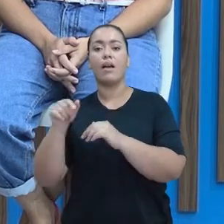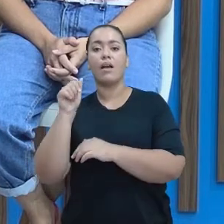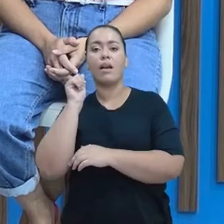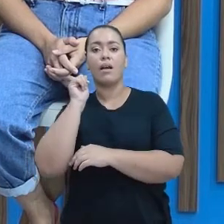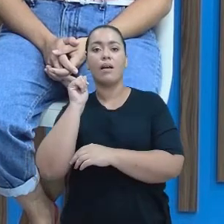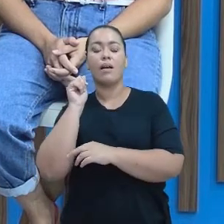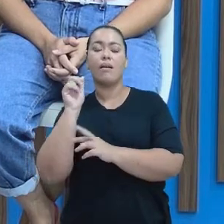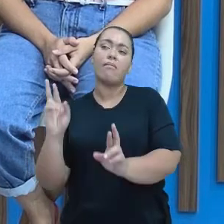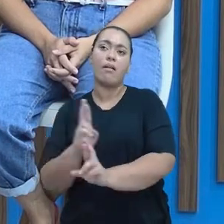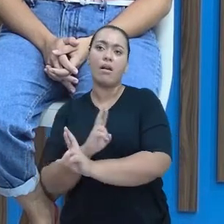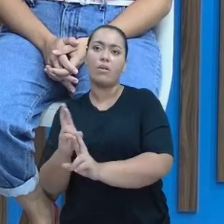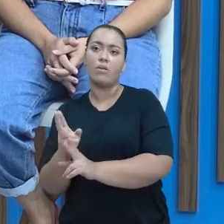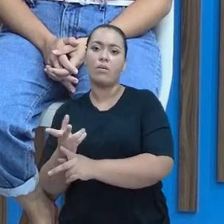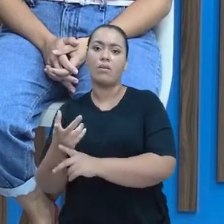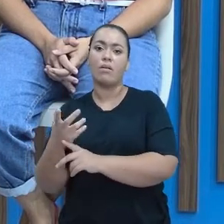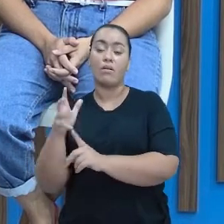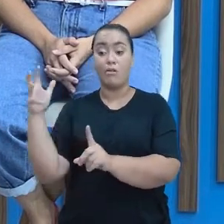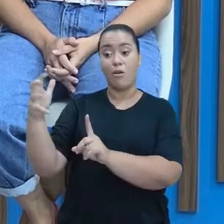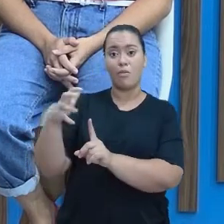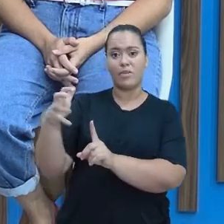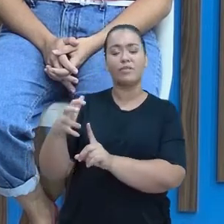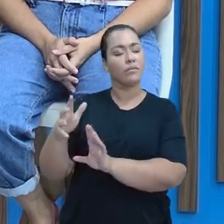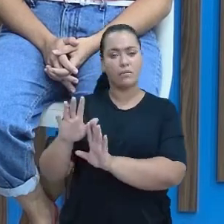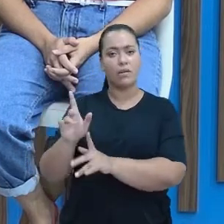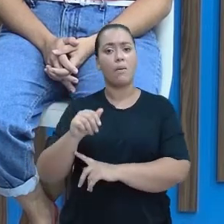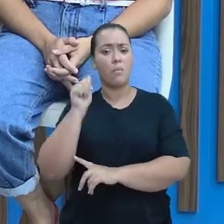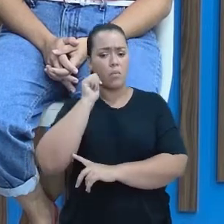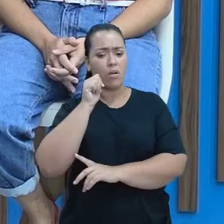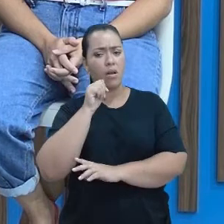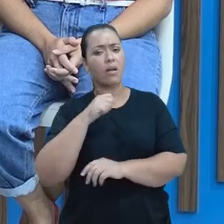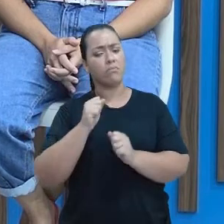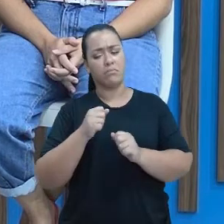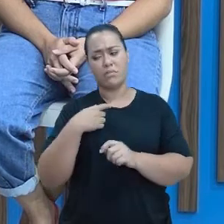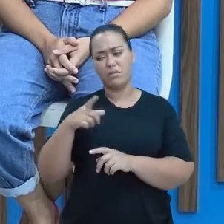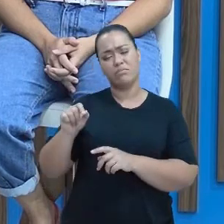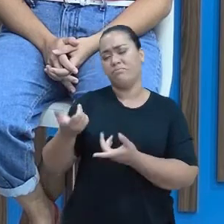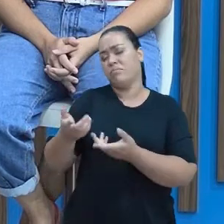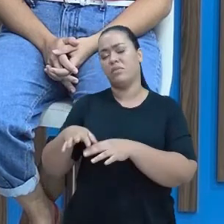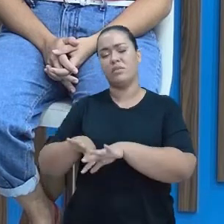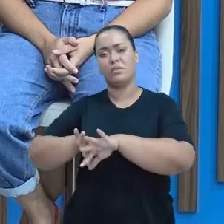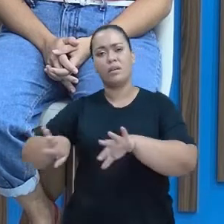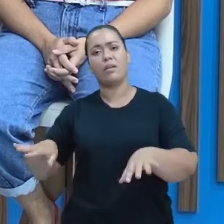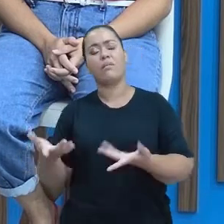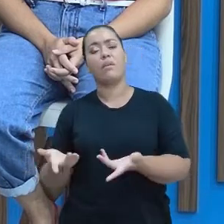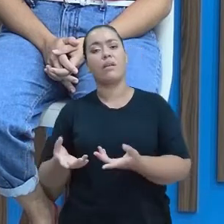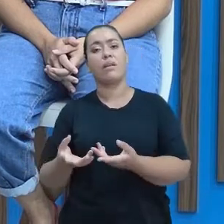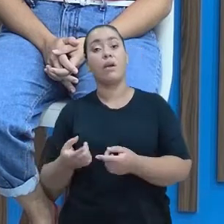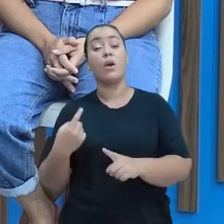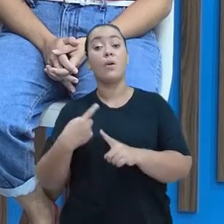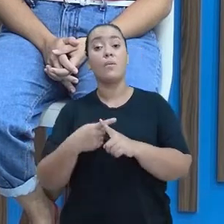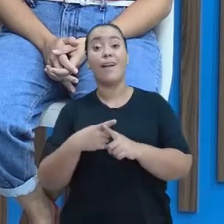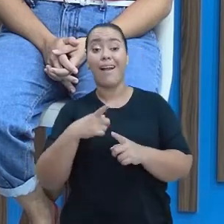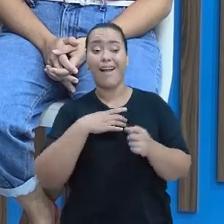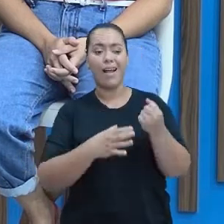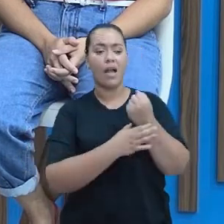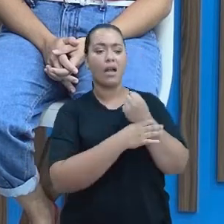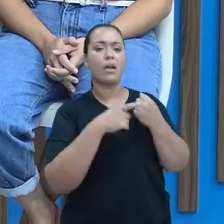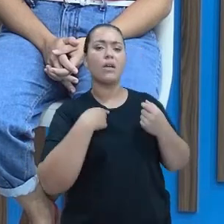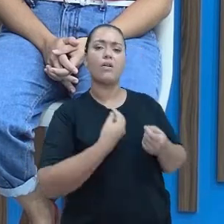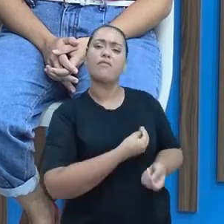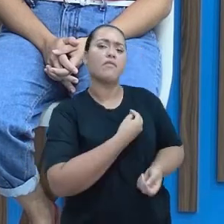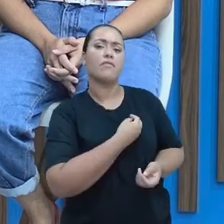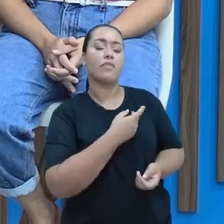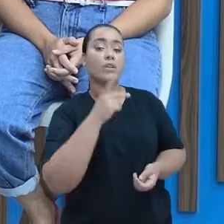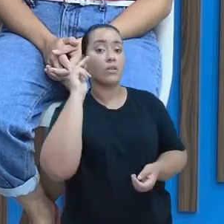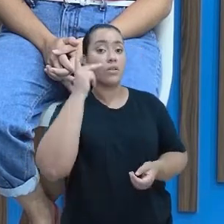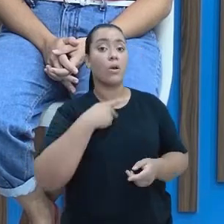uma relação opressora. Então, ela pode optar por se separar, por divorciar, porque ela tem a garantia do seu sustento e sustento